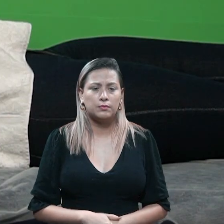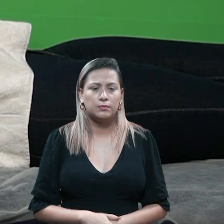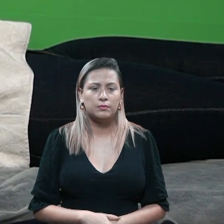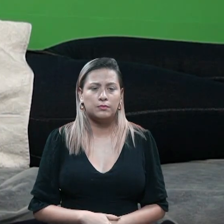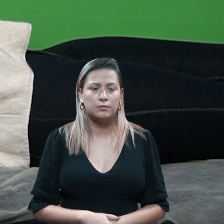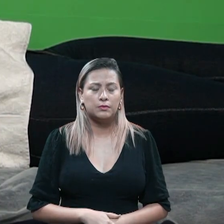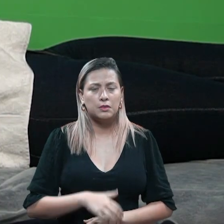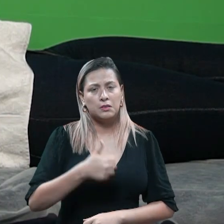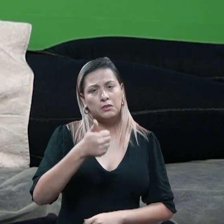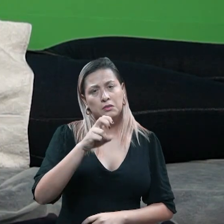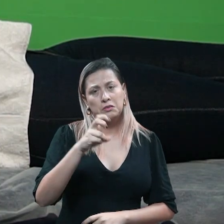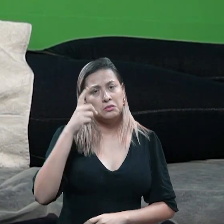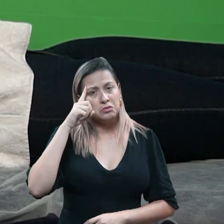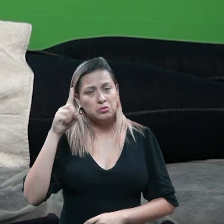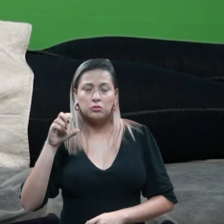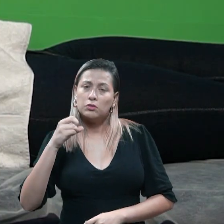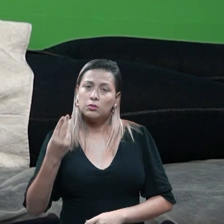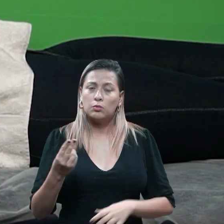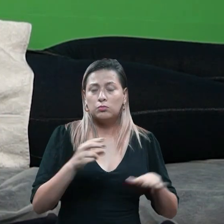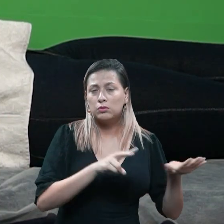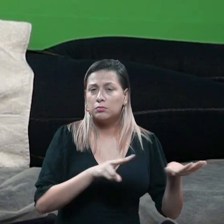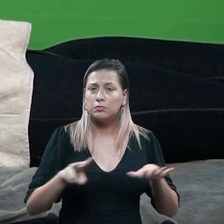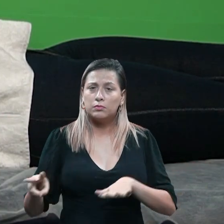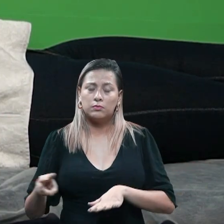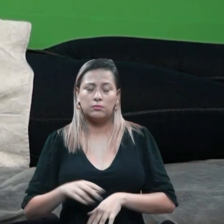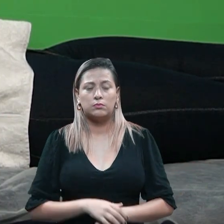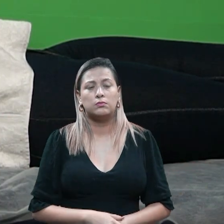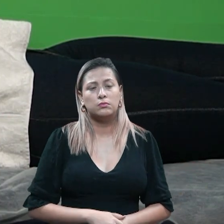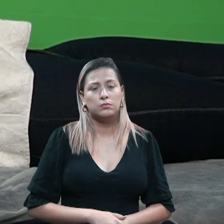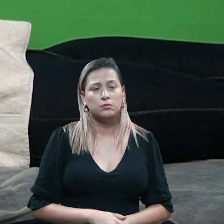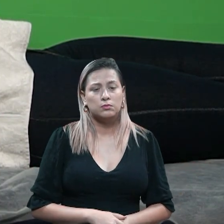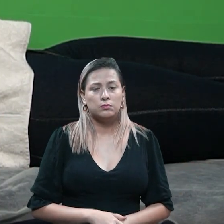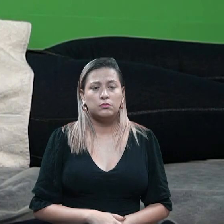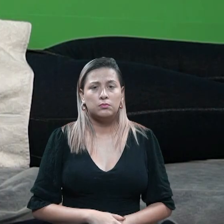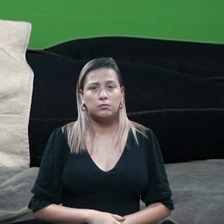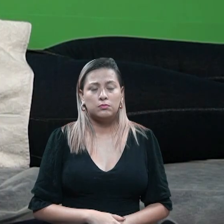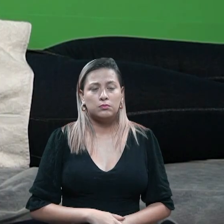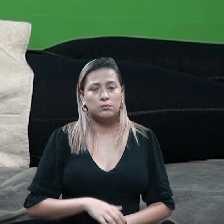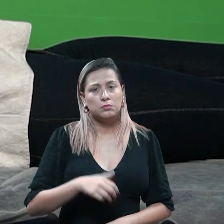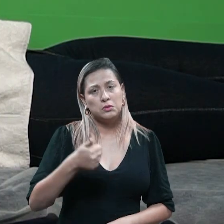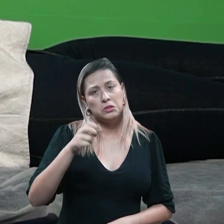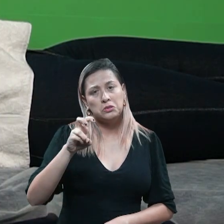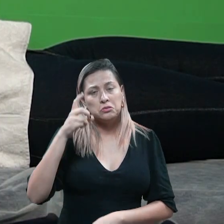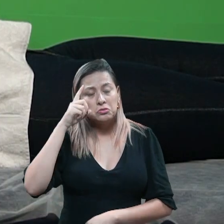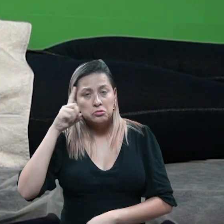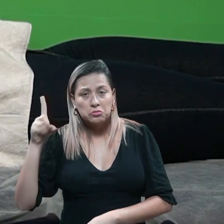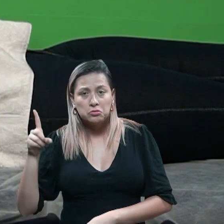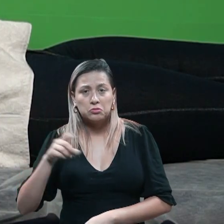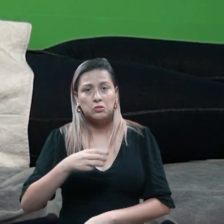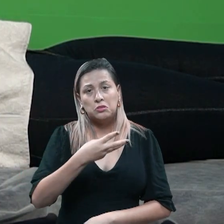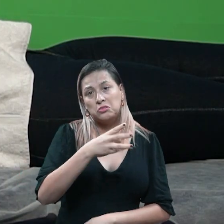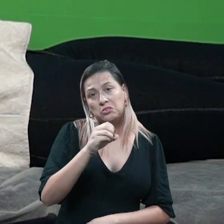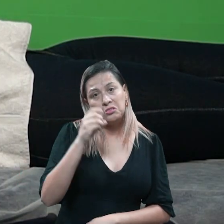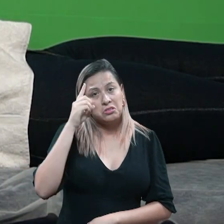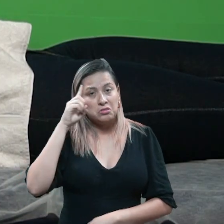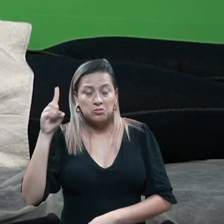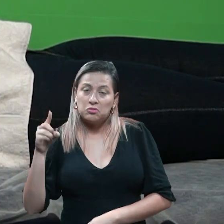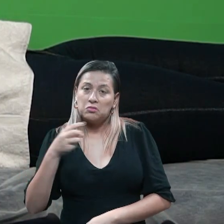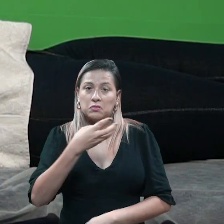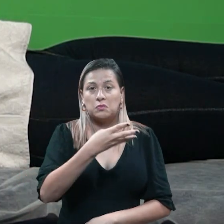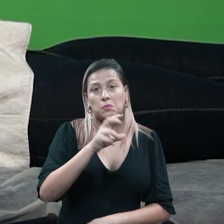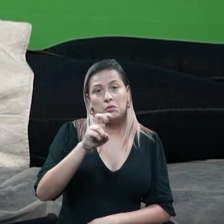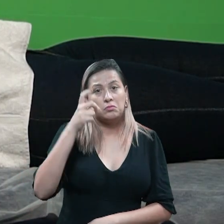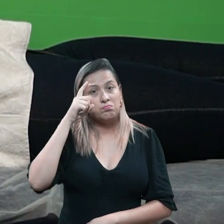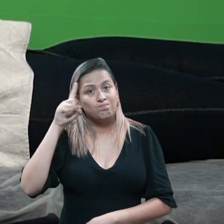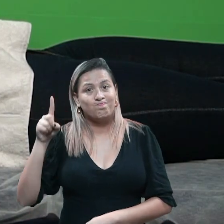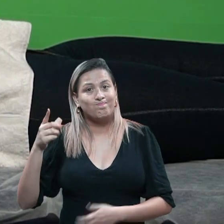15 dias, semanal, 15 dias, 30 dias, 45